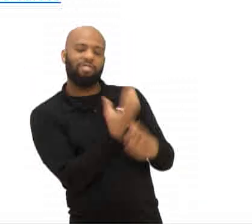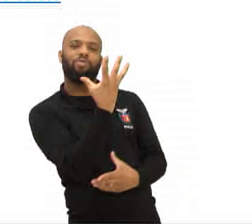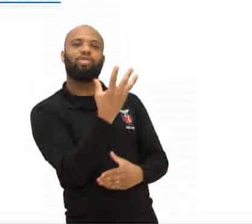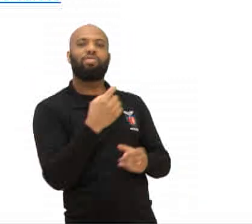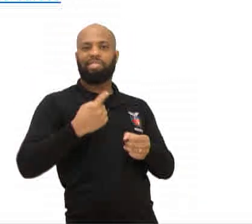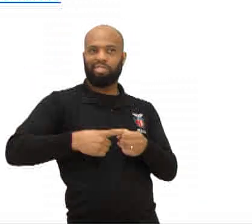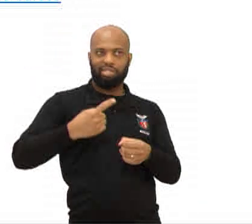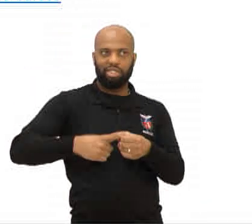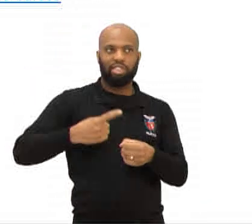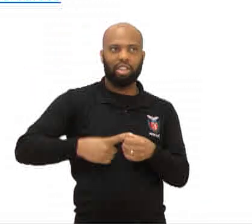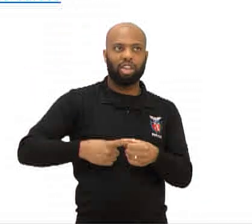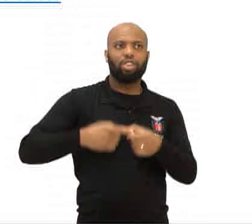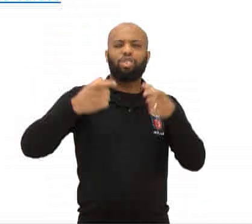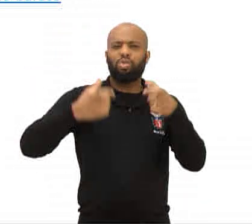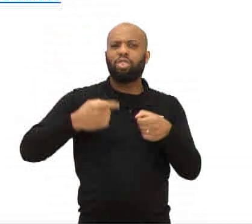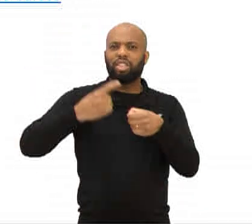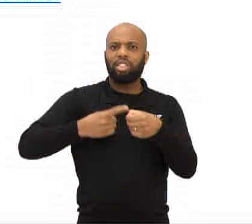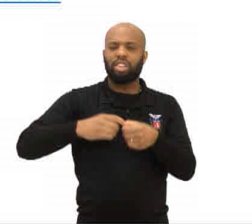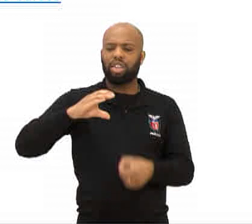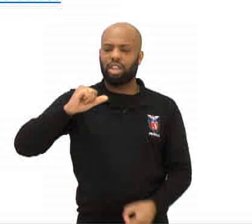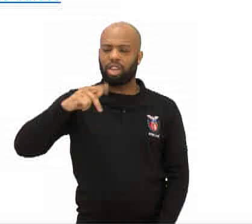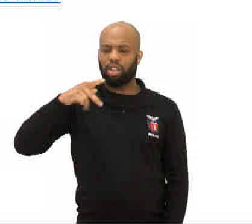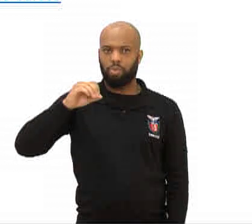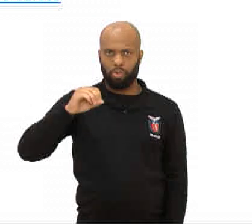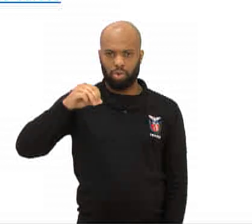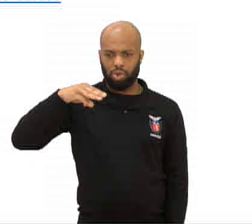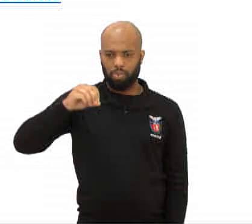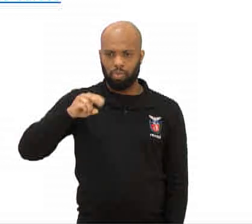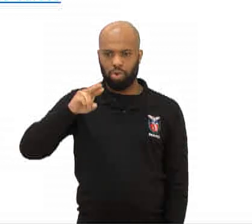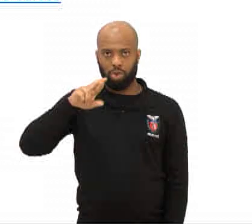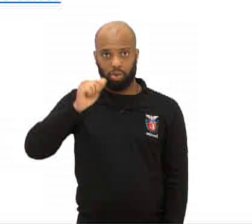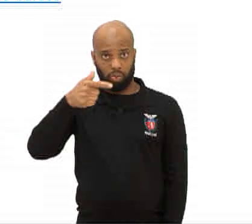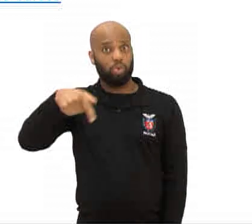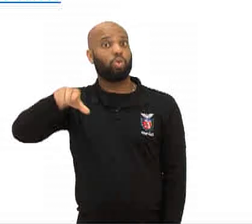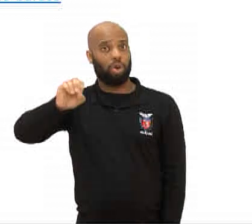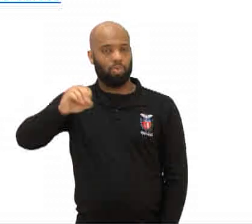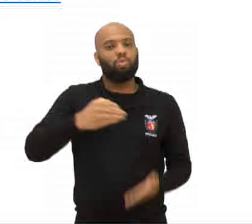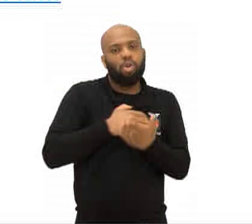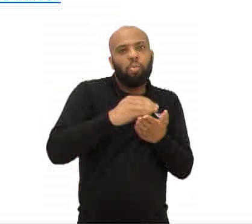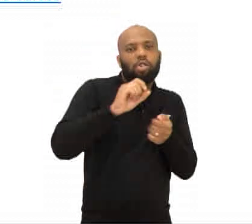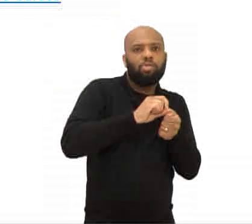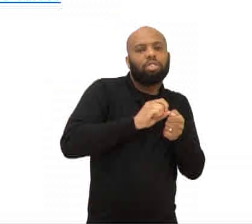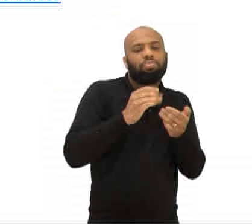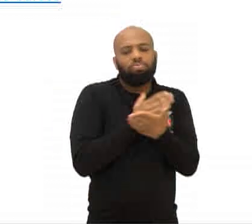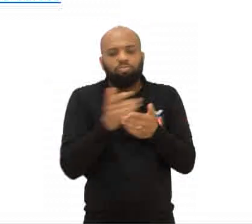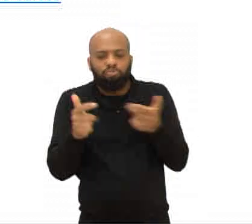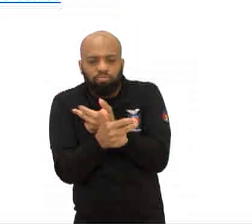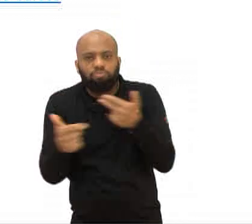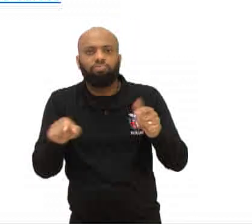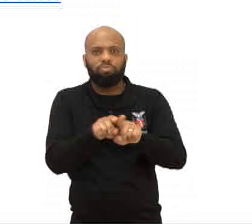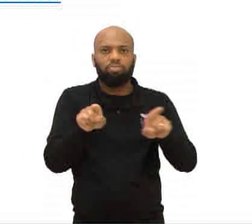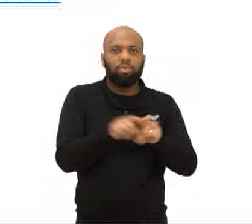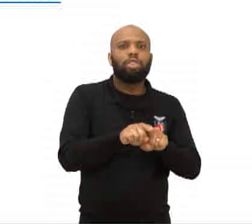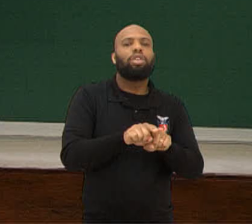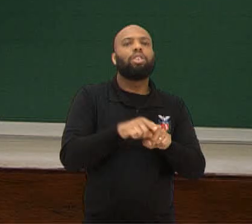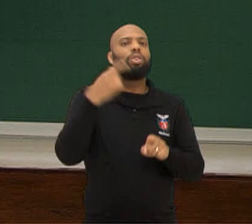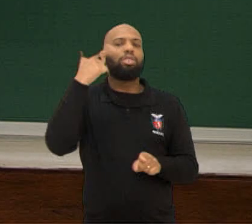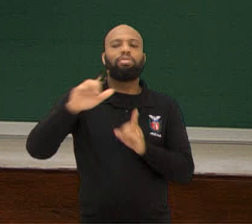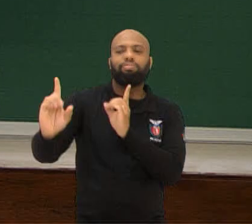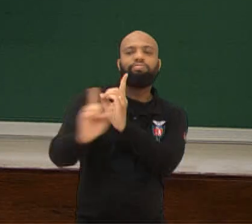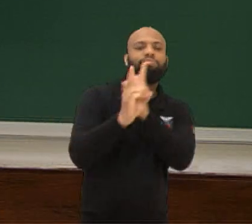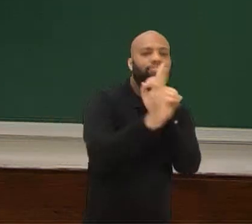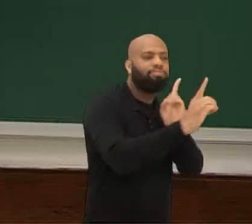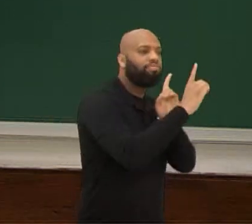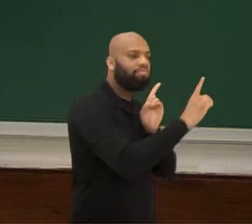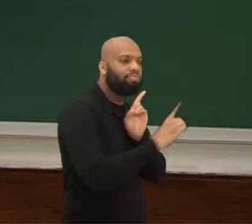Então, inicia lá o núcleo urbano e a partir dali eles começam a fazer uma atividade que é justamente para esse encontro, para